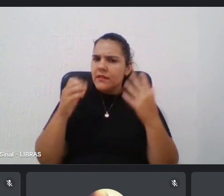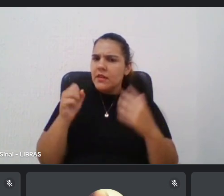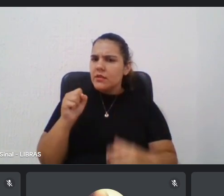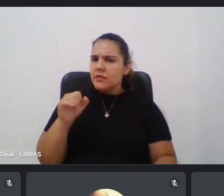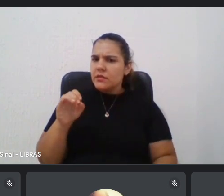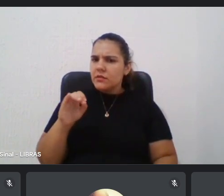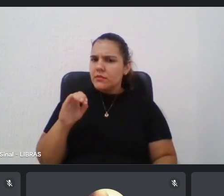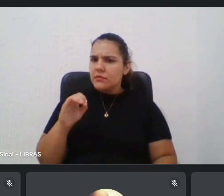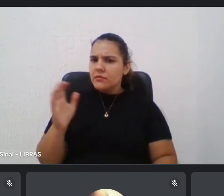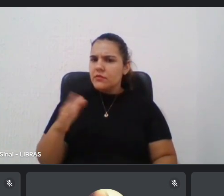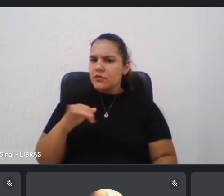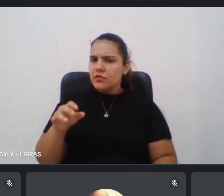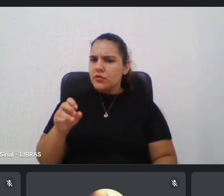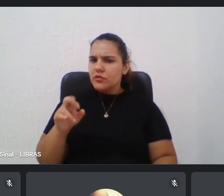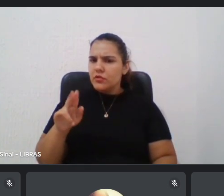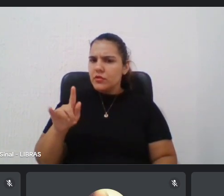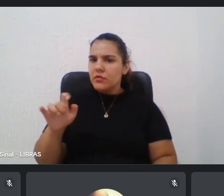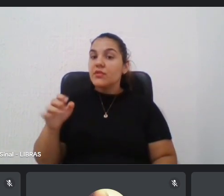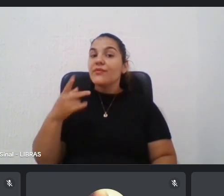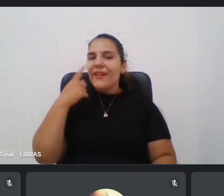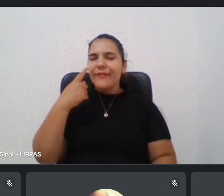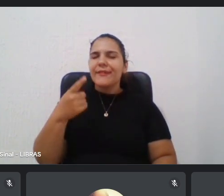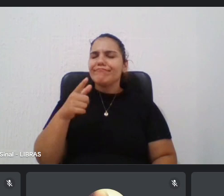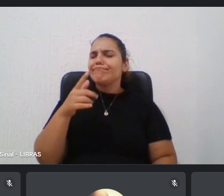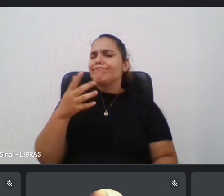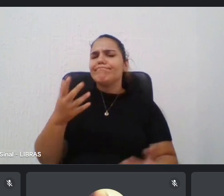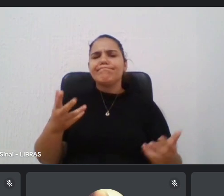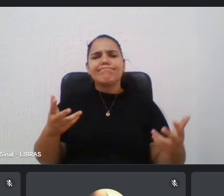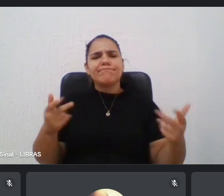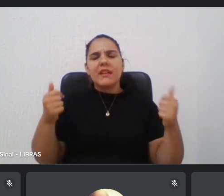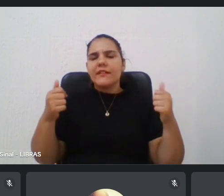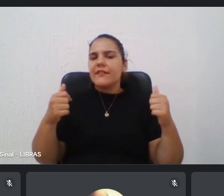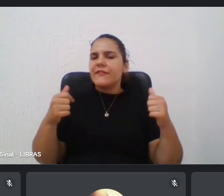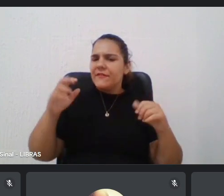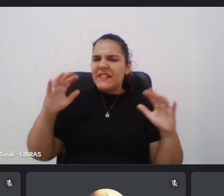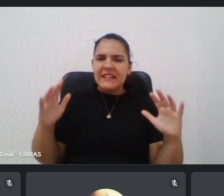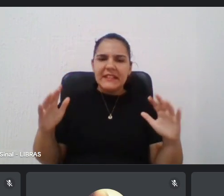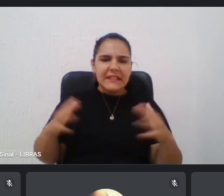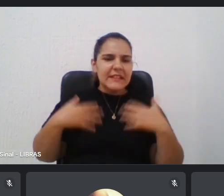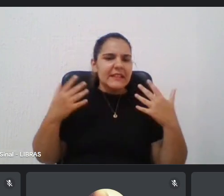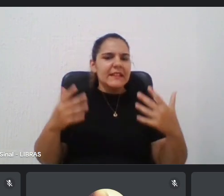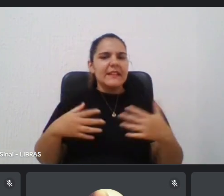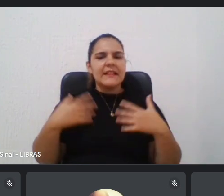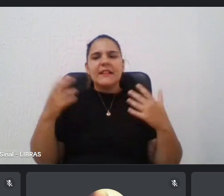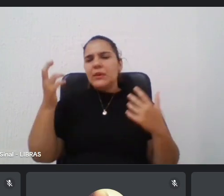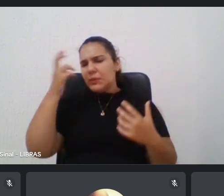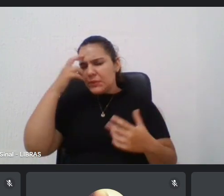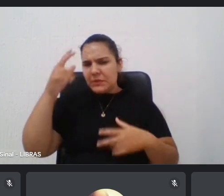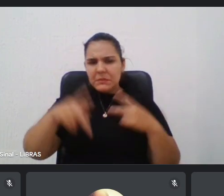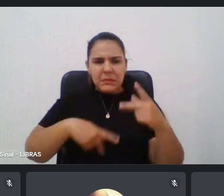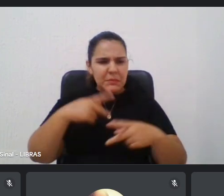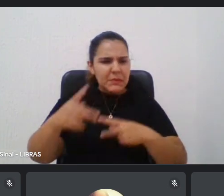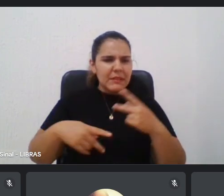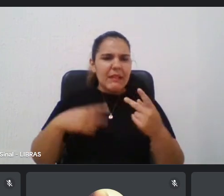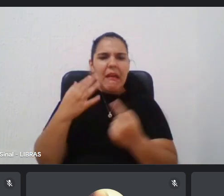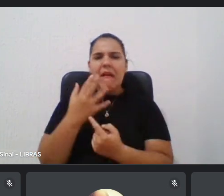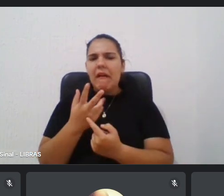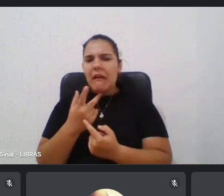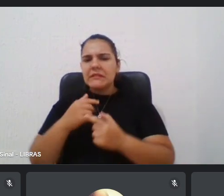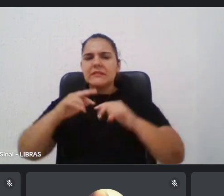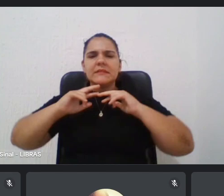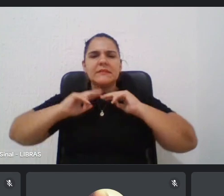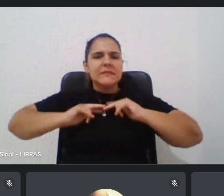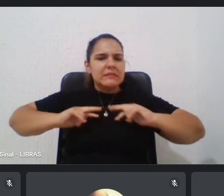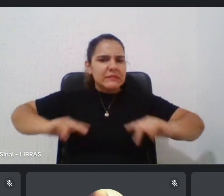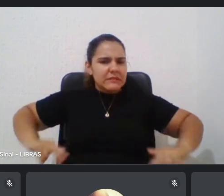que explosão de felicidade, de alegria, de cultura popular, de diversidade, de arte, do encontro. E é muito bonito. dentro do que você está